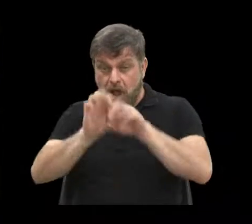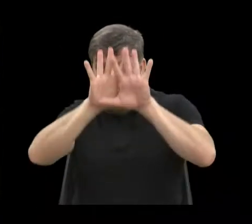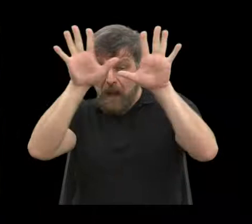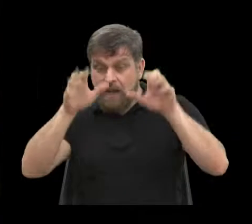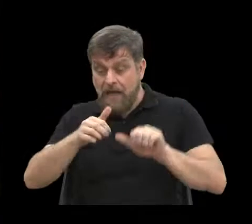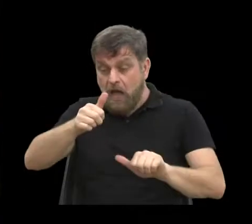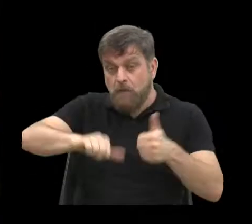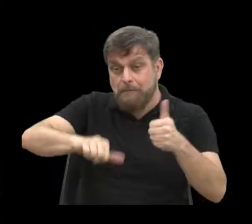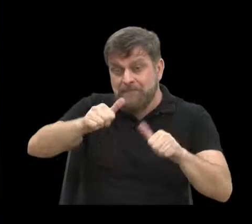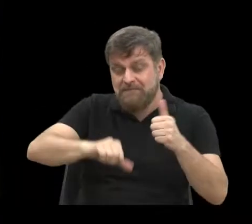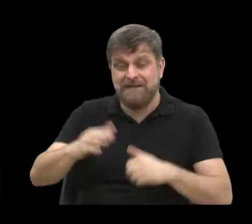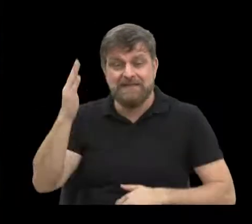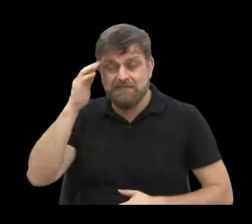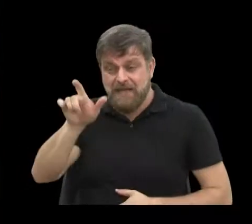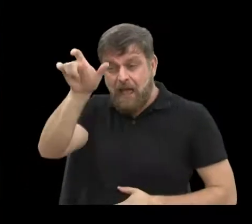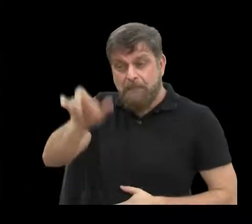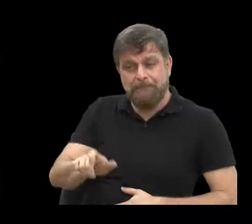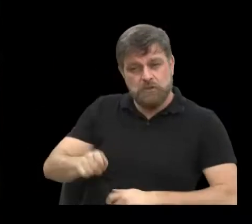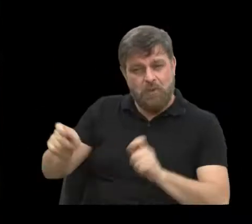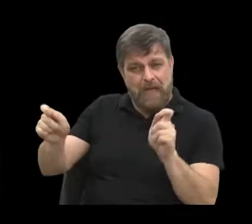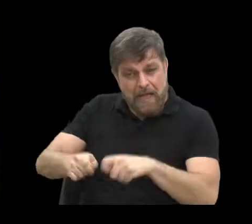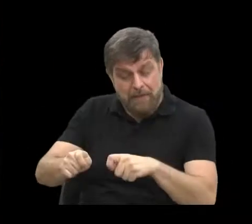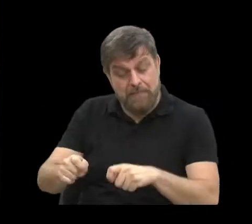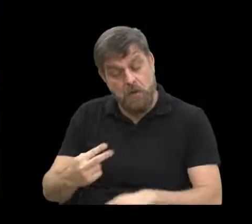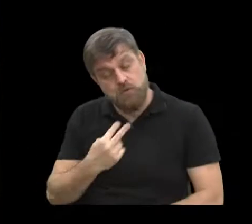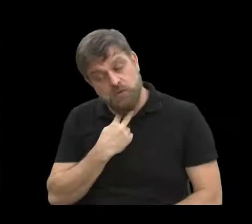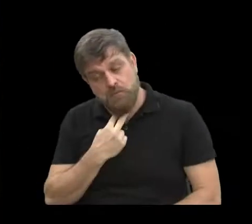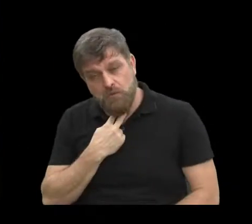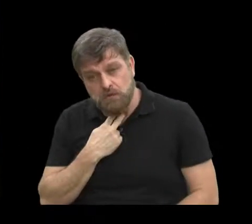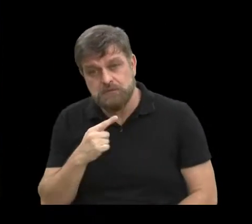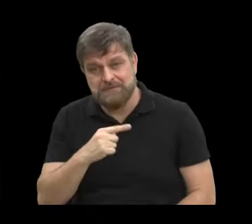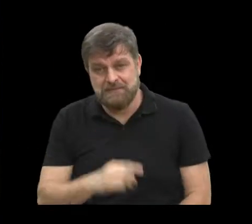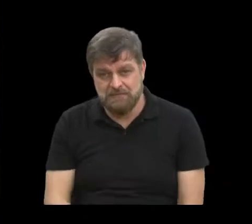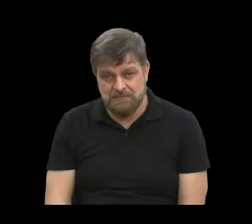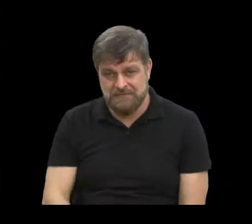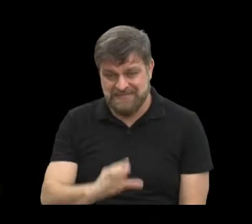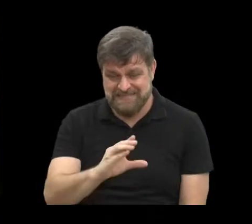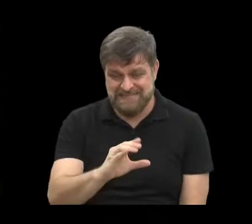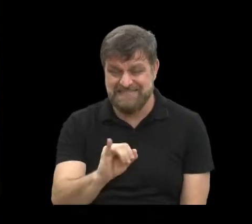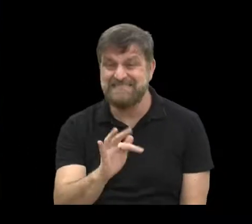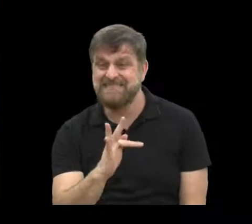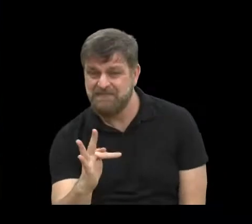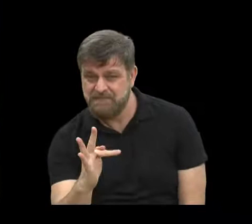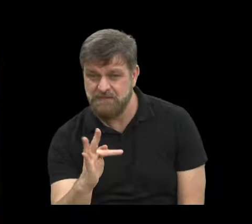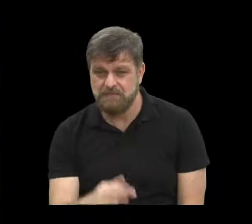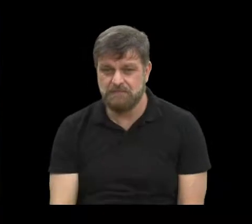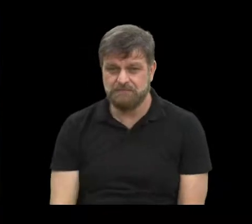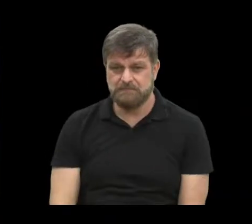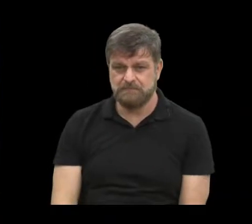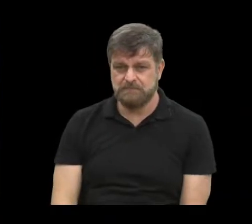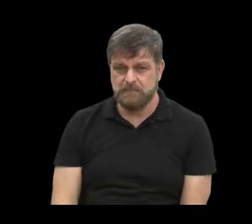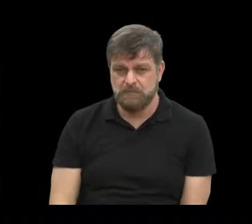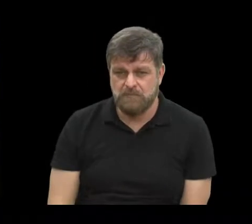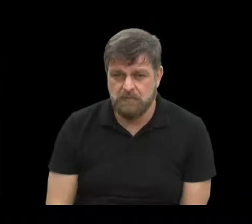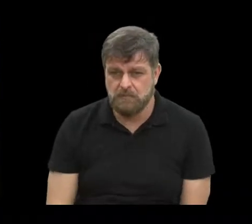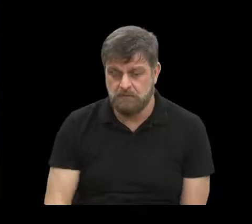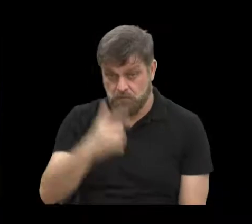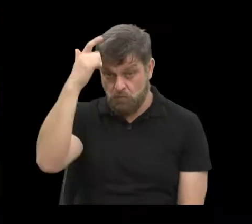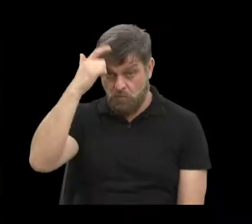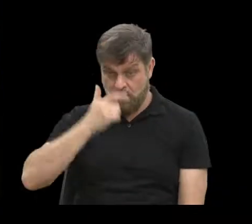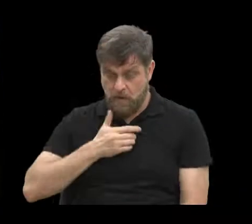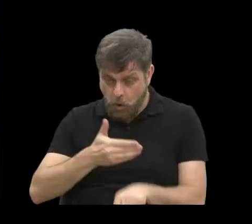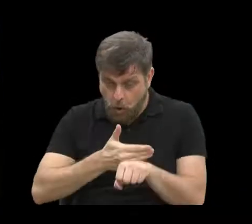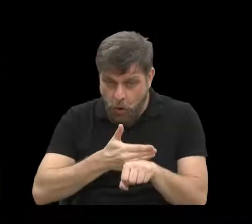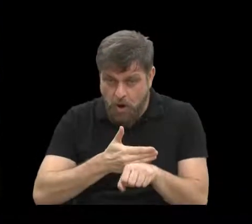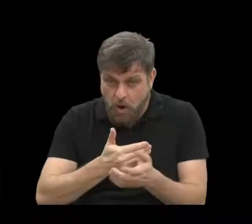a avaliação da incapacidade, ok? A incapacidade, desde que eu entrei no INSS,